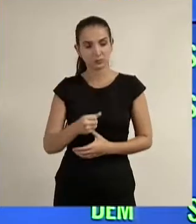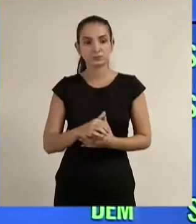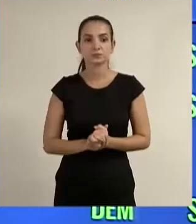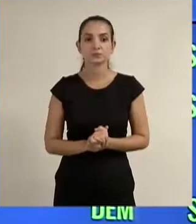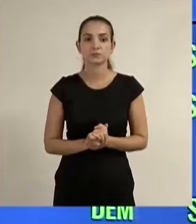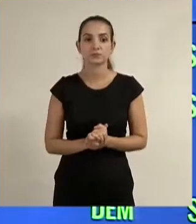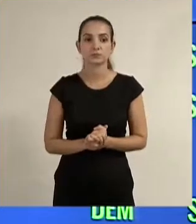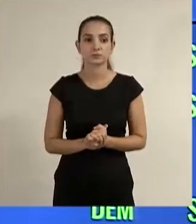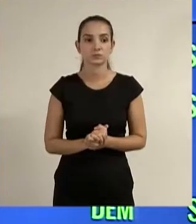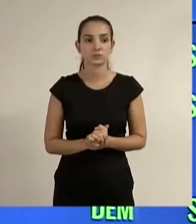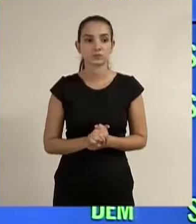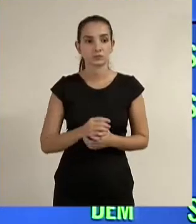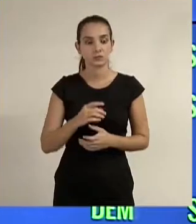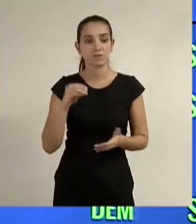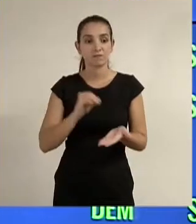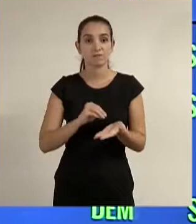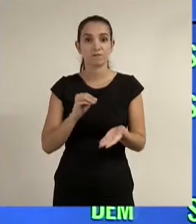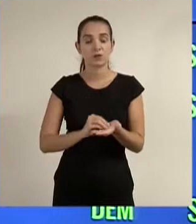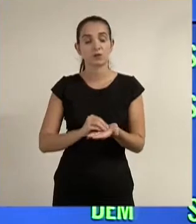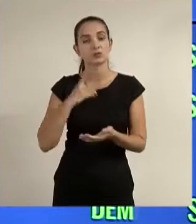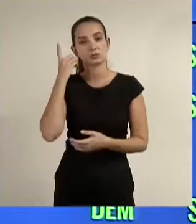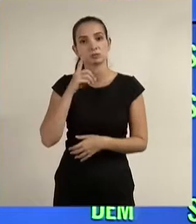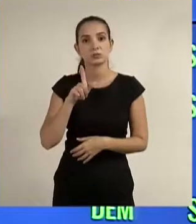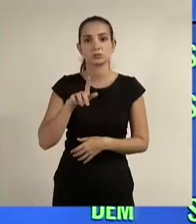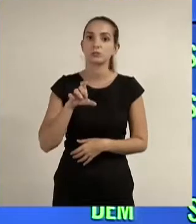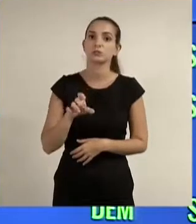Falta o ilustre deputado Gerson Claro.